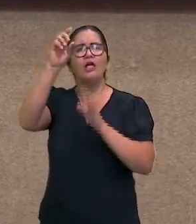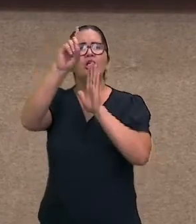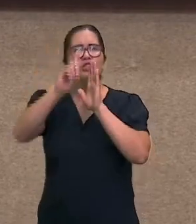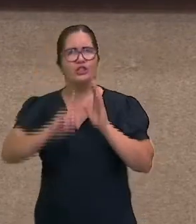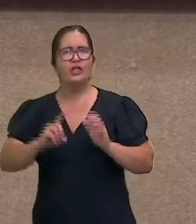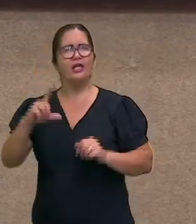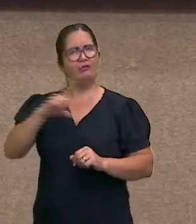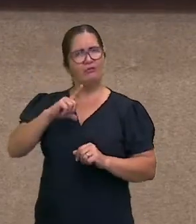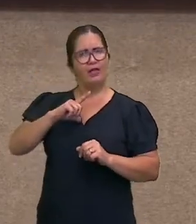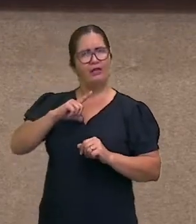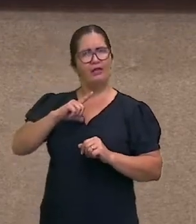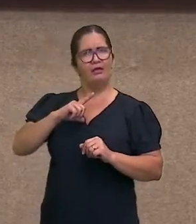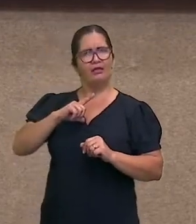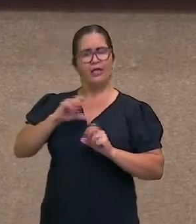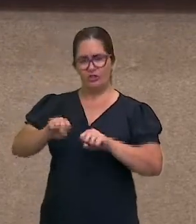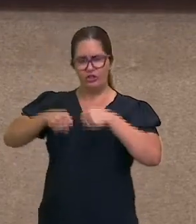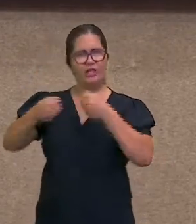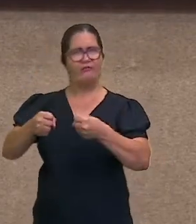Economia livre.